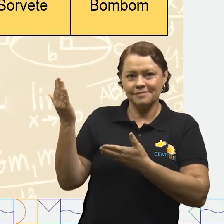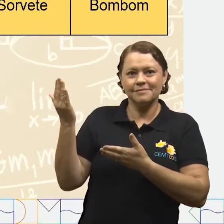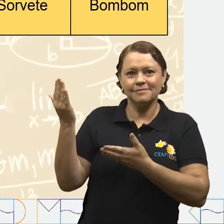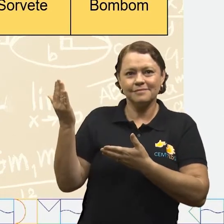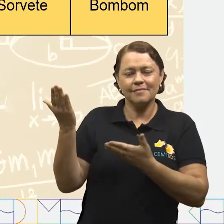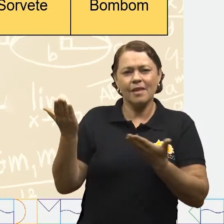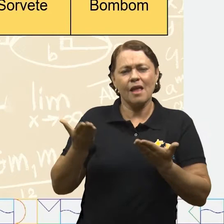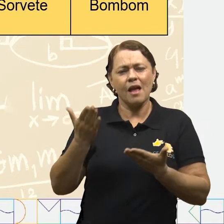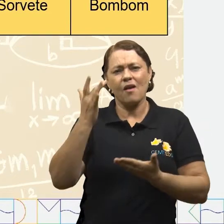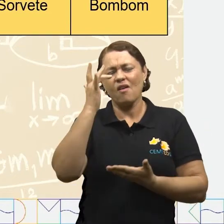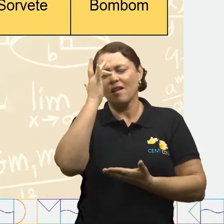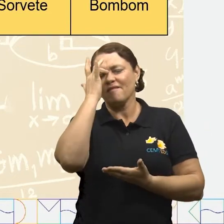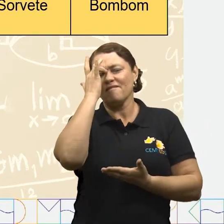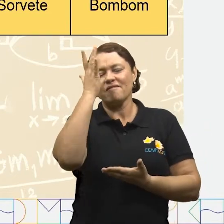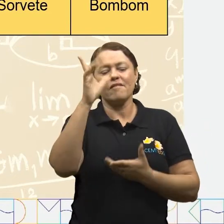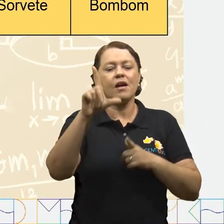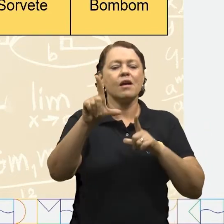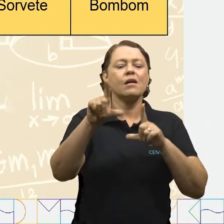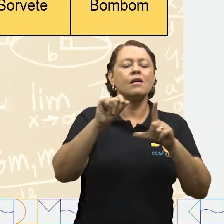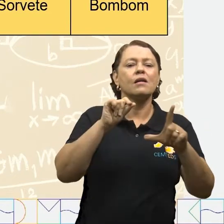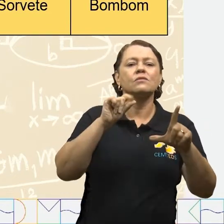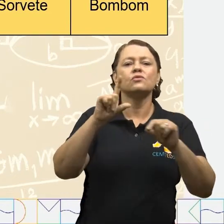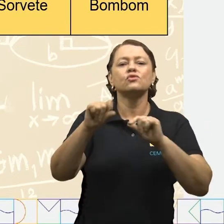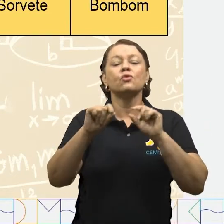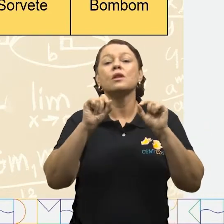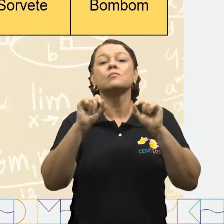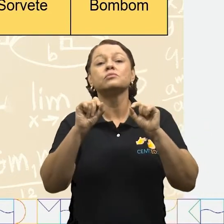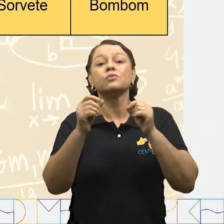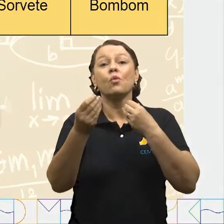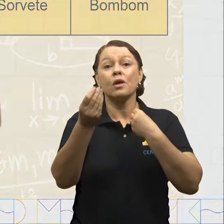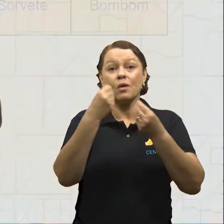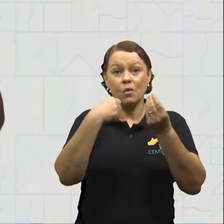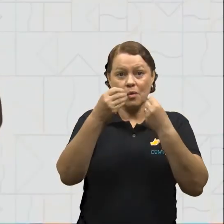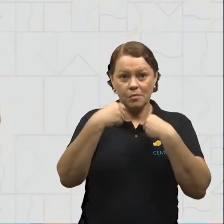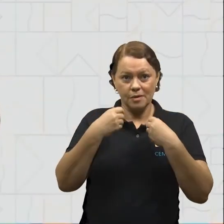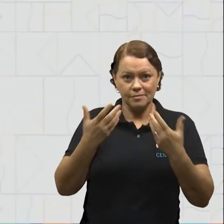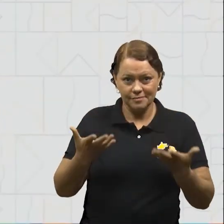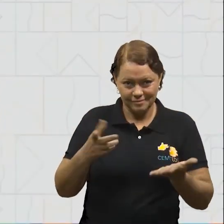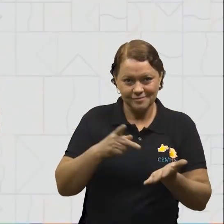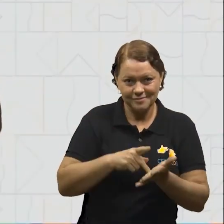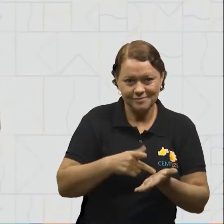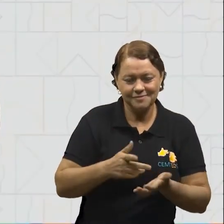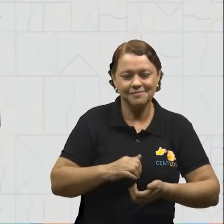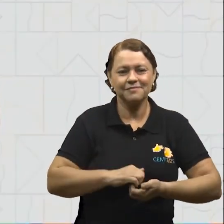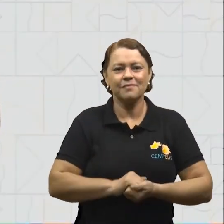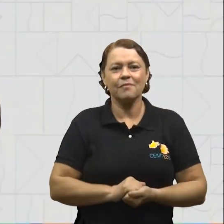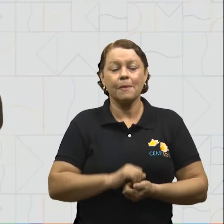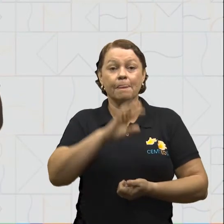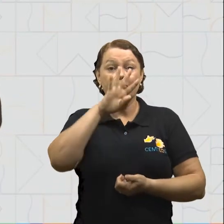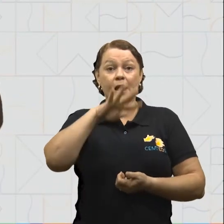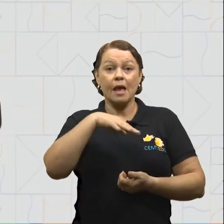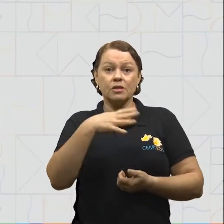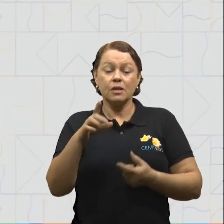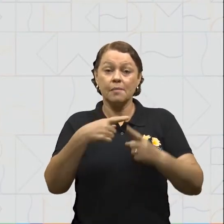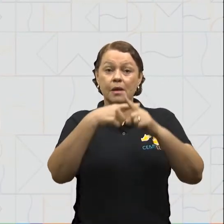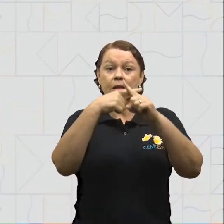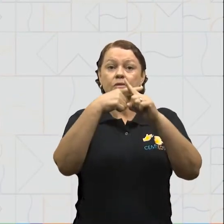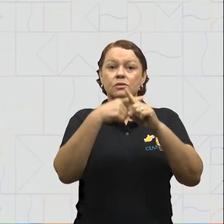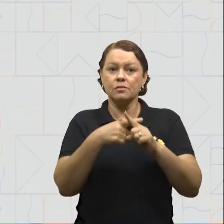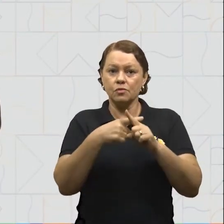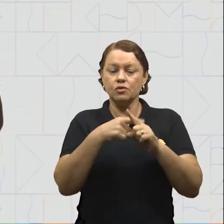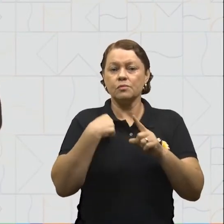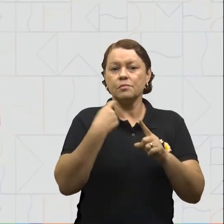ficou muito mais fácil escolher o que comer não é verdade as tabelas que multiplicam